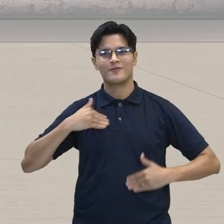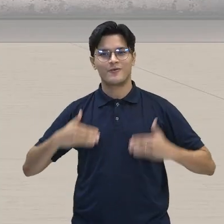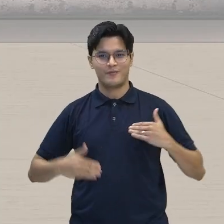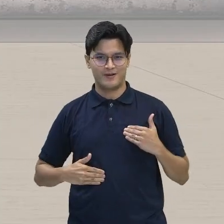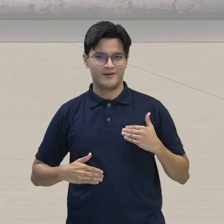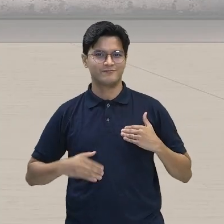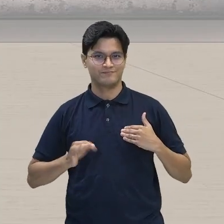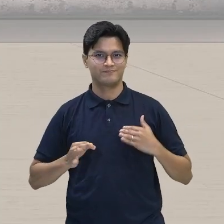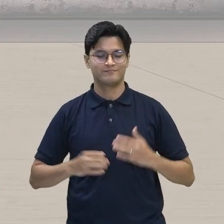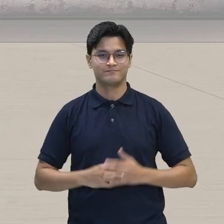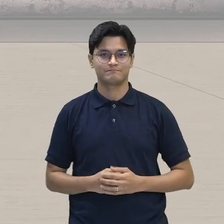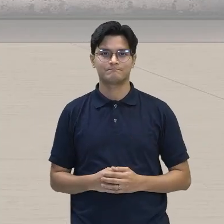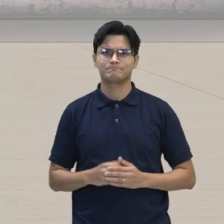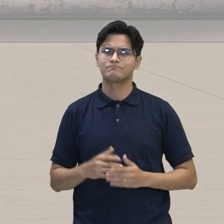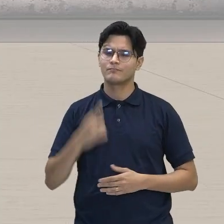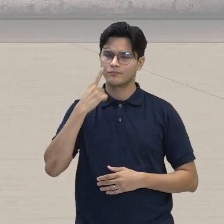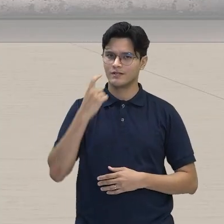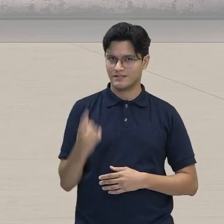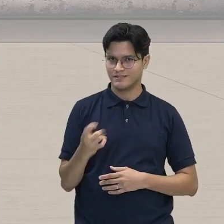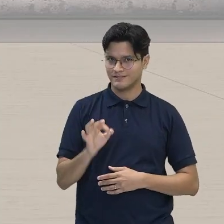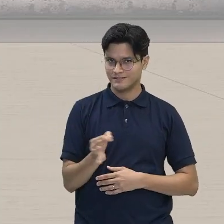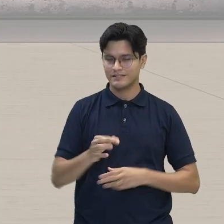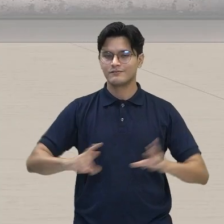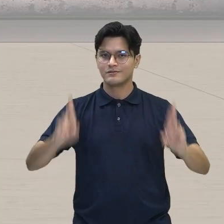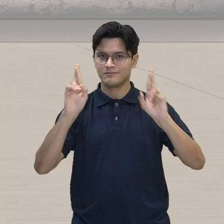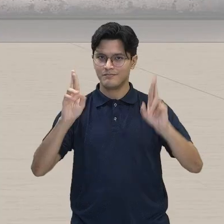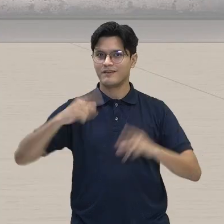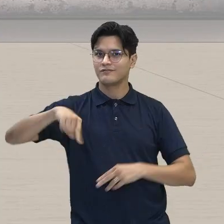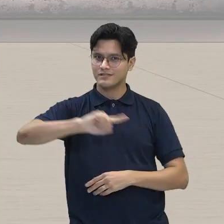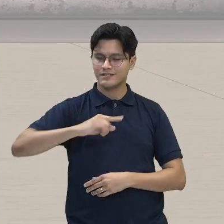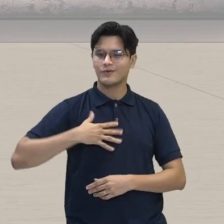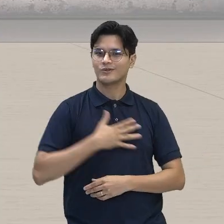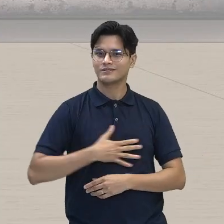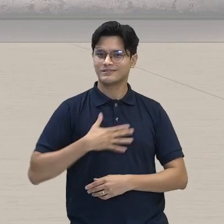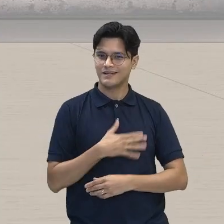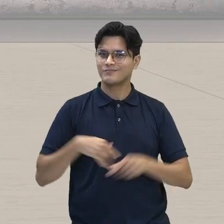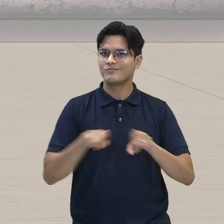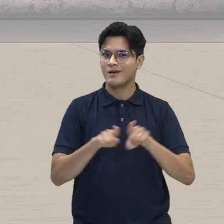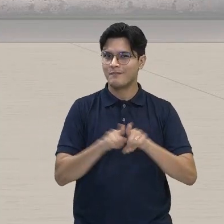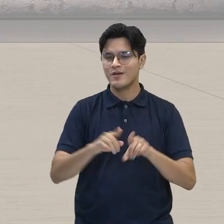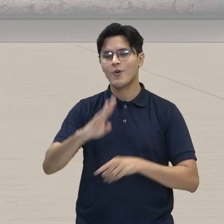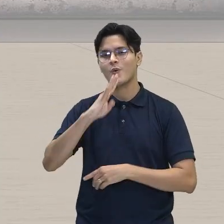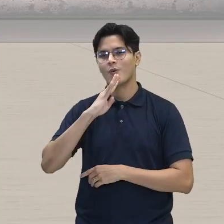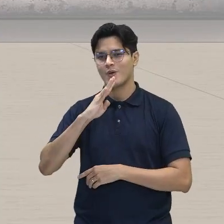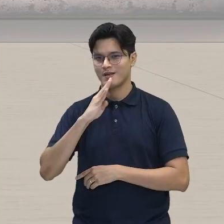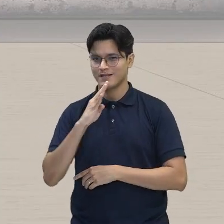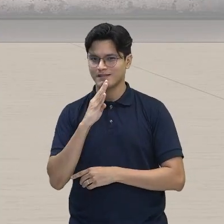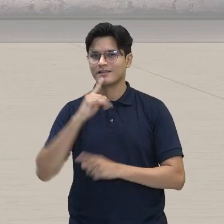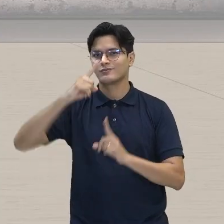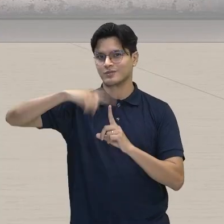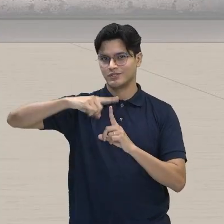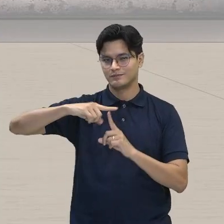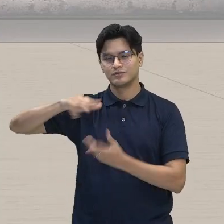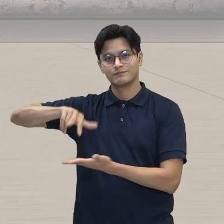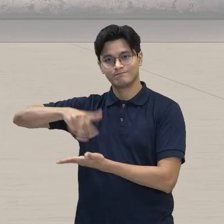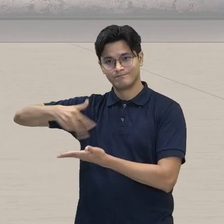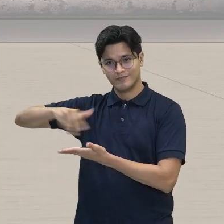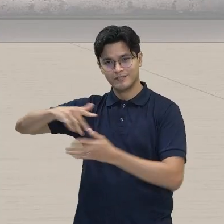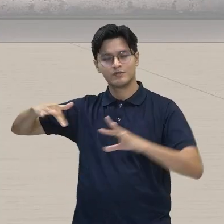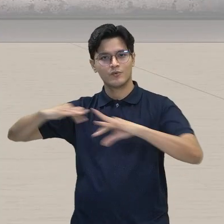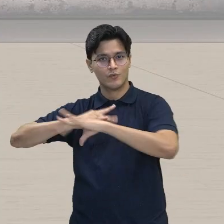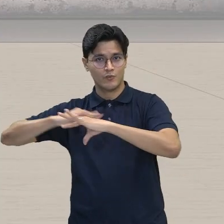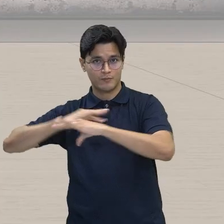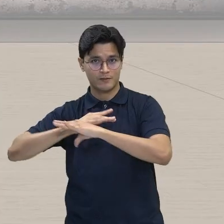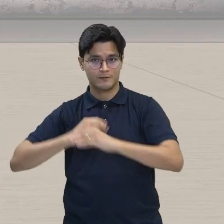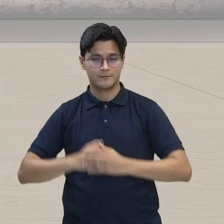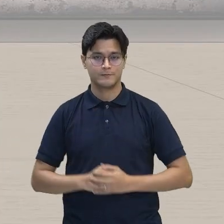corpos, né? Bem interessante, espero que vocês tenham gostado também de conhecer este estilo de dança. Muito bem,